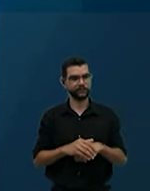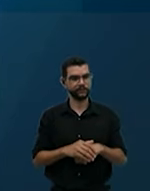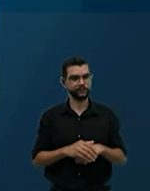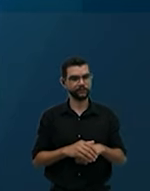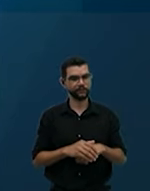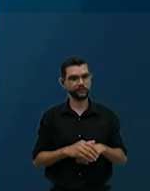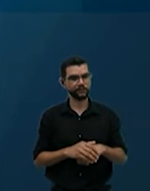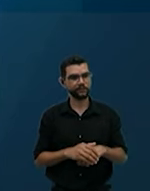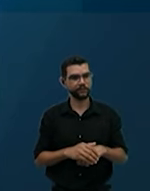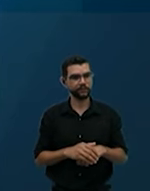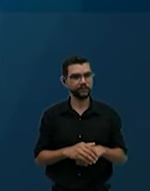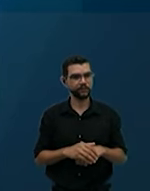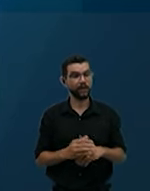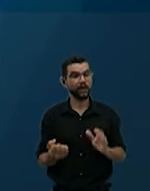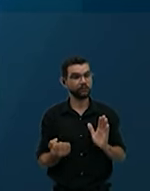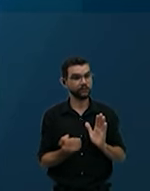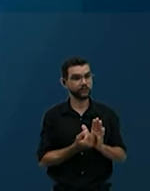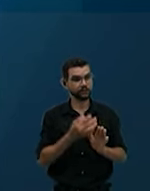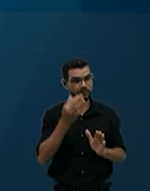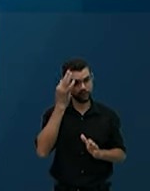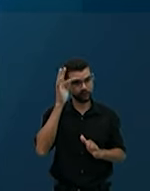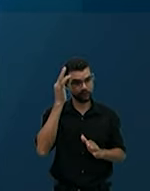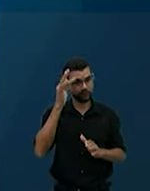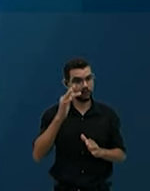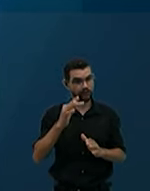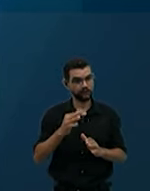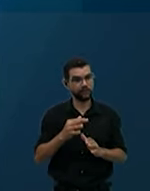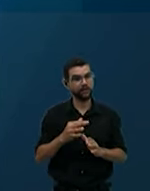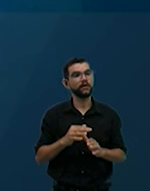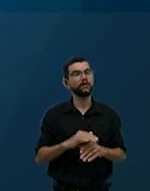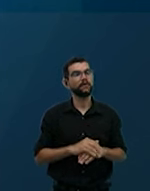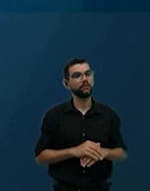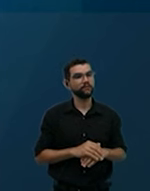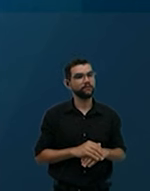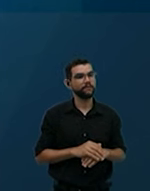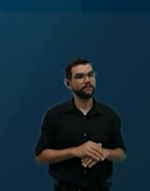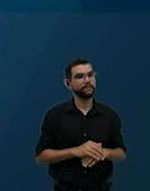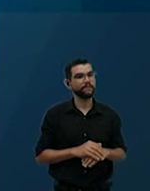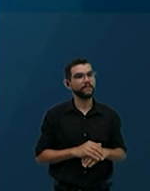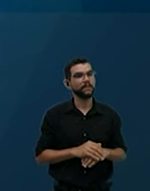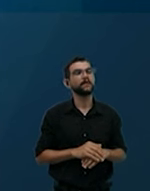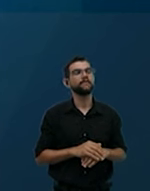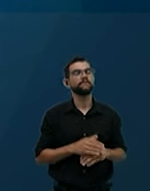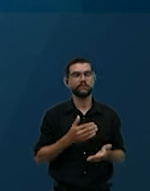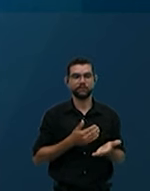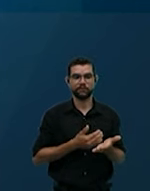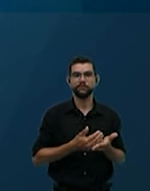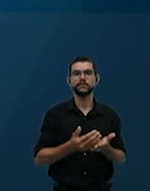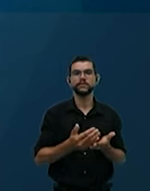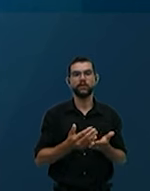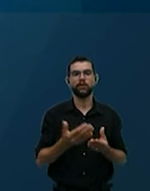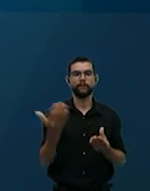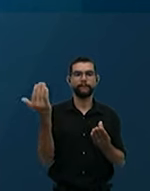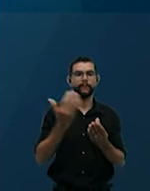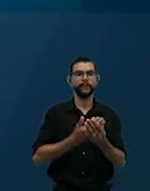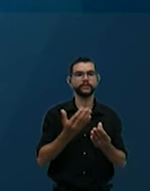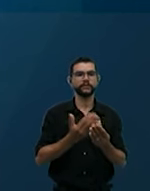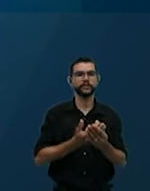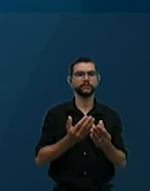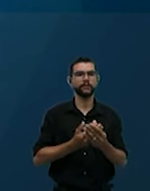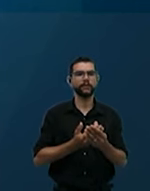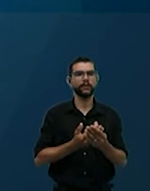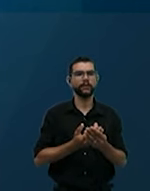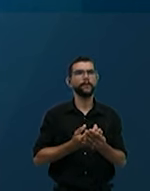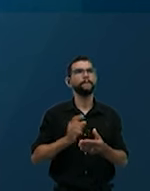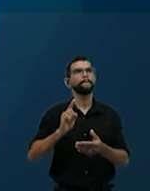jogar para o poder judiciário milhares, se não milhões de processos, porque as pessoas não vão mais fazer